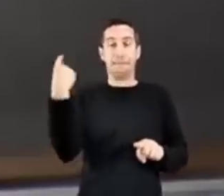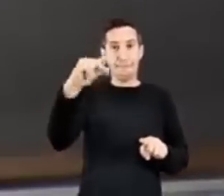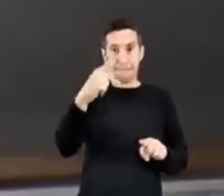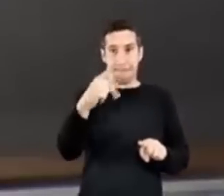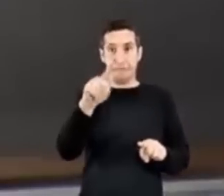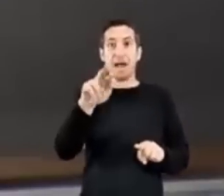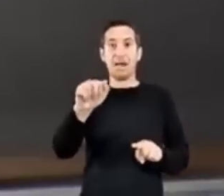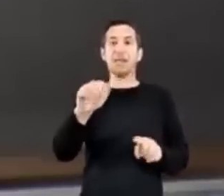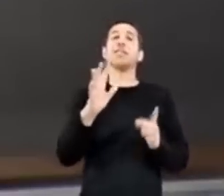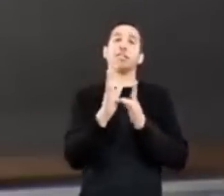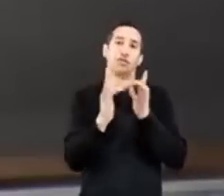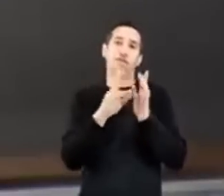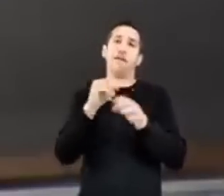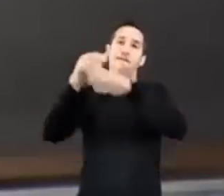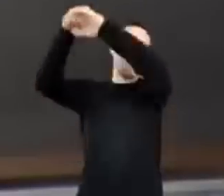Voltar